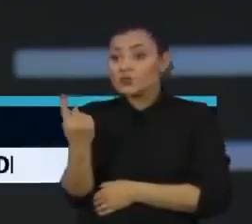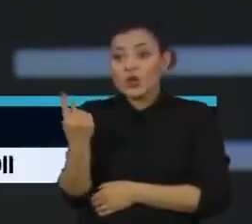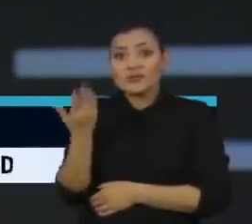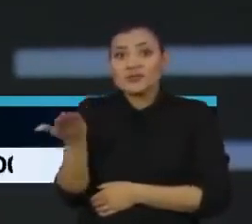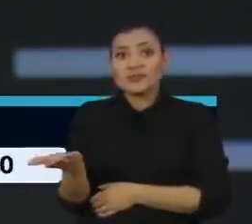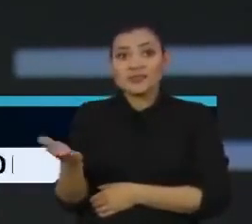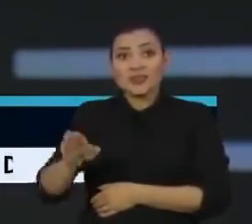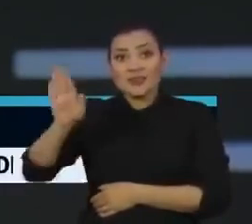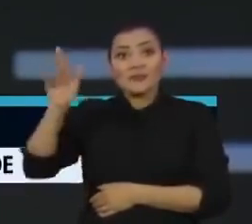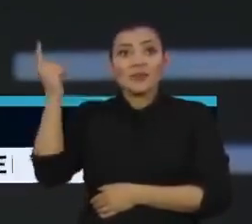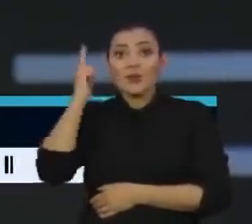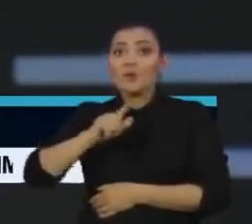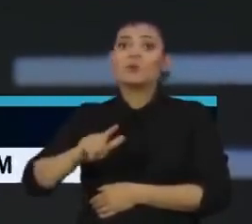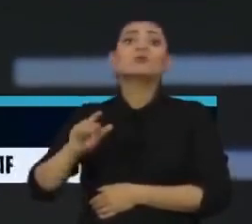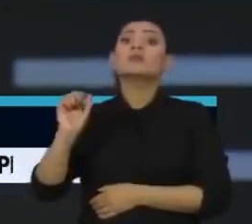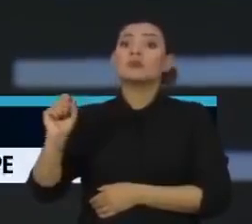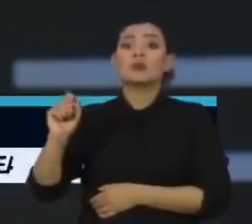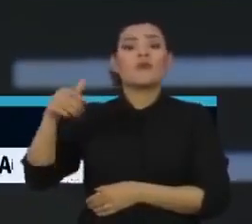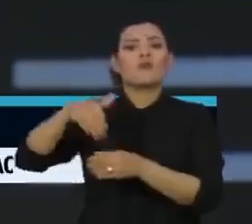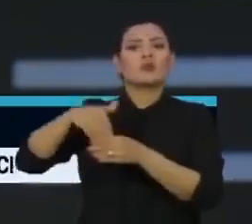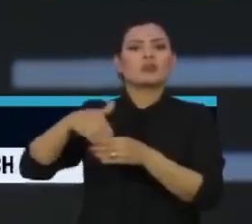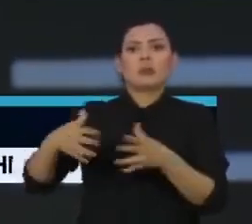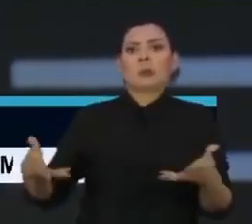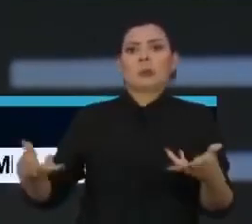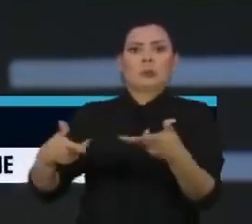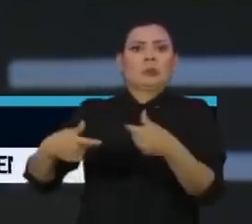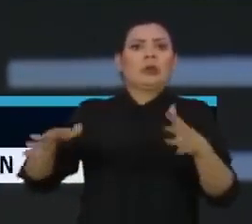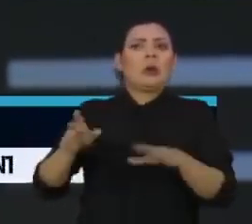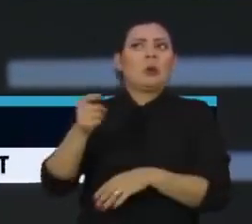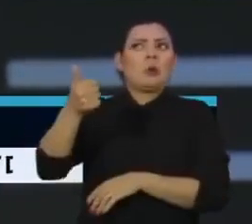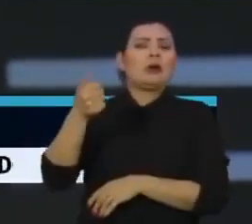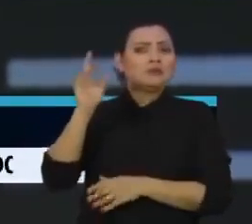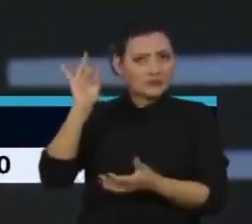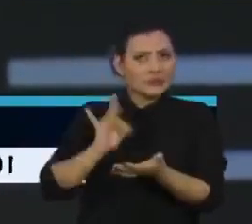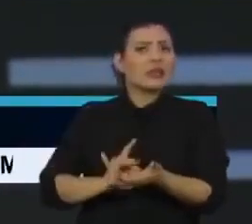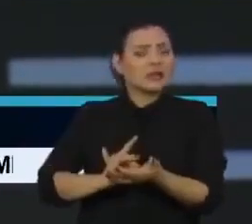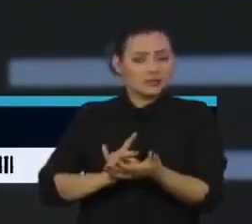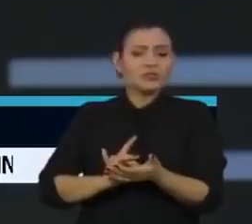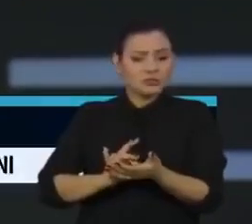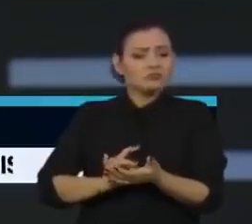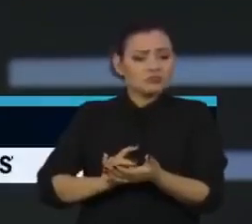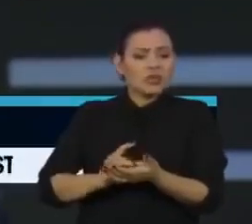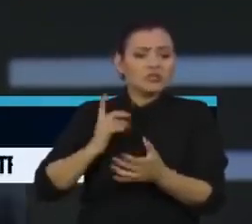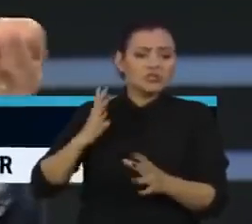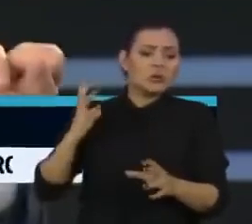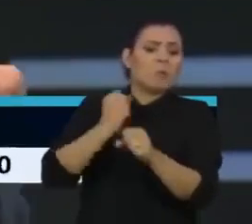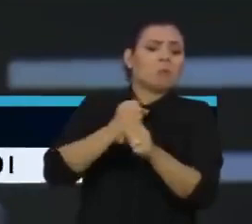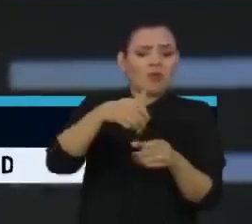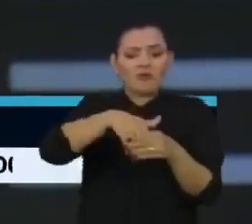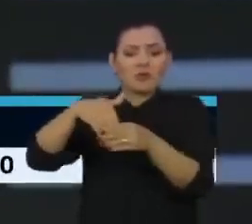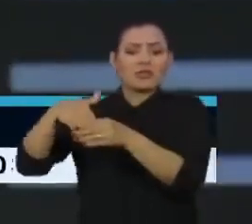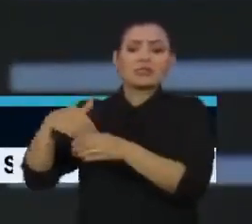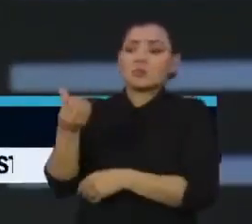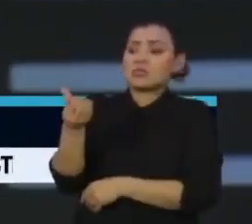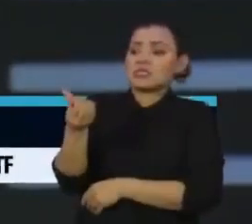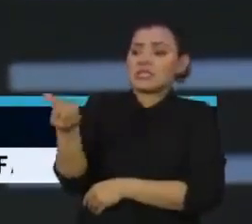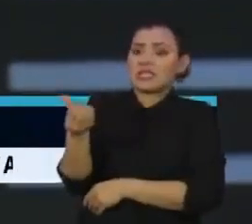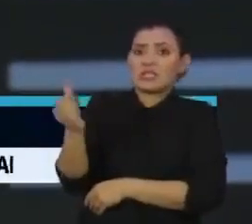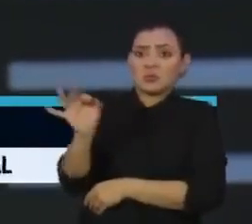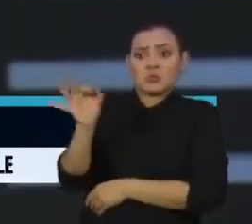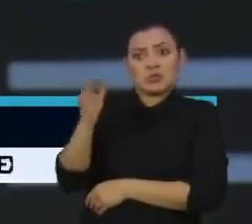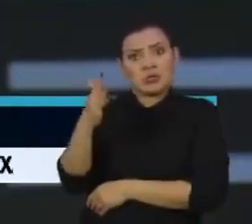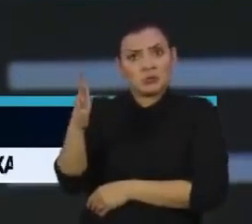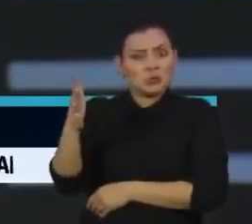sozinho, numa votação fantástica, tal, quase 2/3 dos votos, né, contra uma aliança enorme de quase uma dúzia de